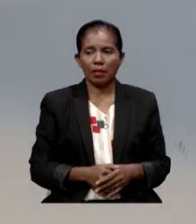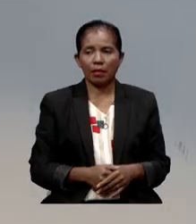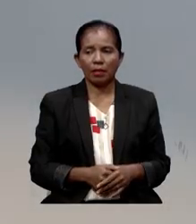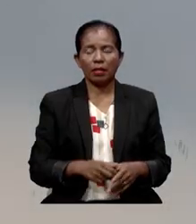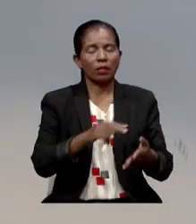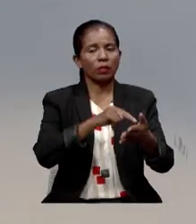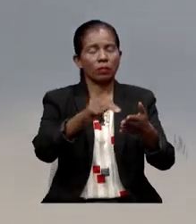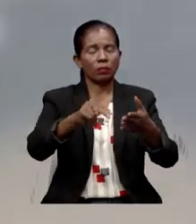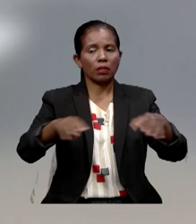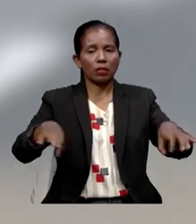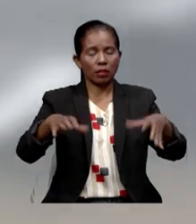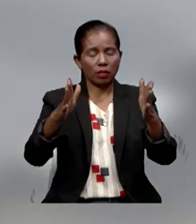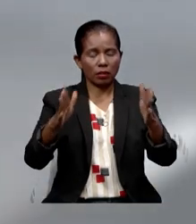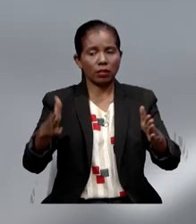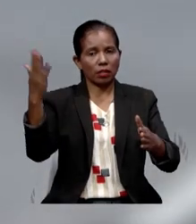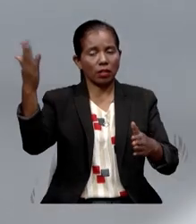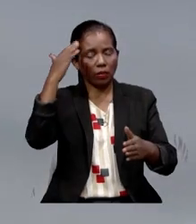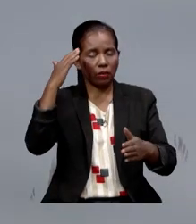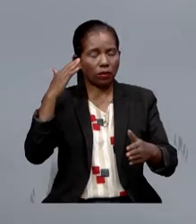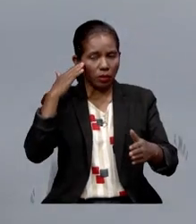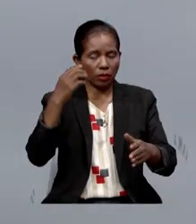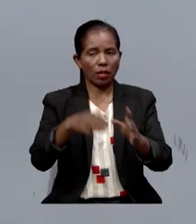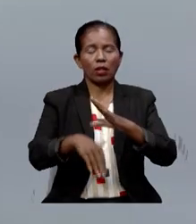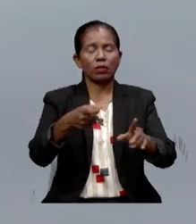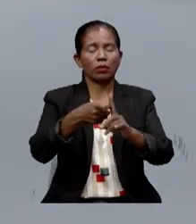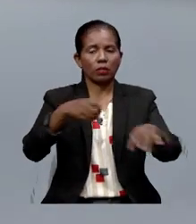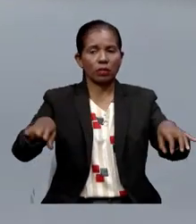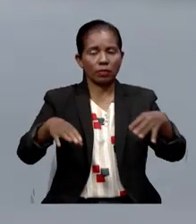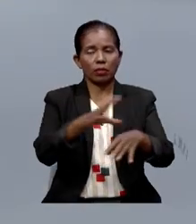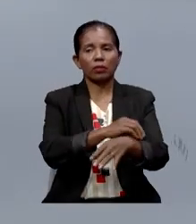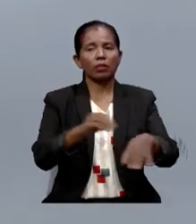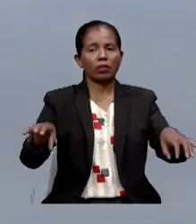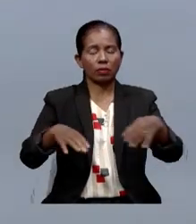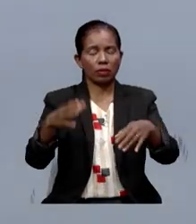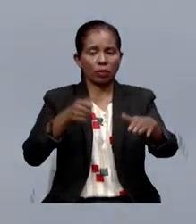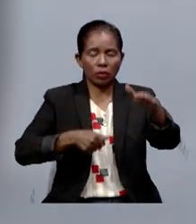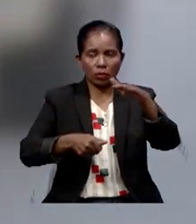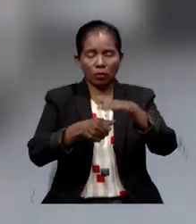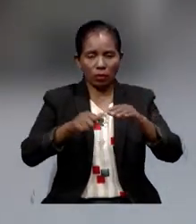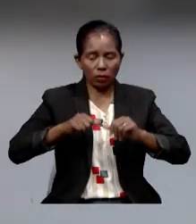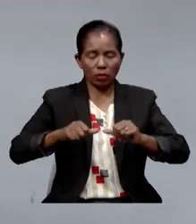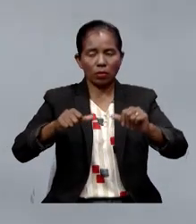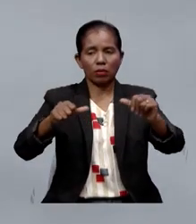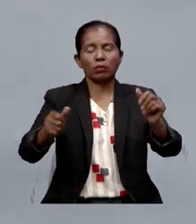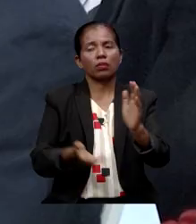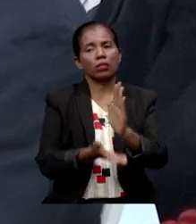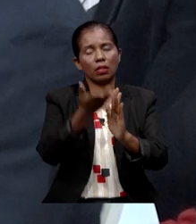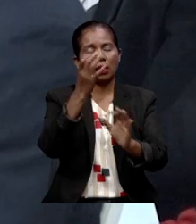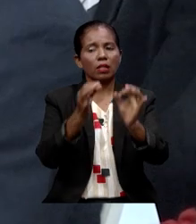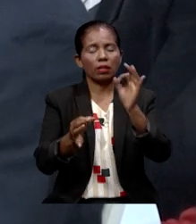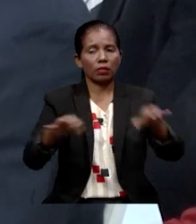Número de trabalhador timoruano e a Coreia do Sul no nosso sistema ou de serviço ilegal continua a ser, mas que